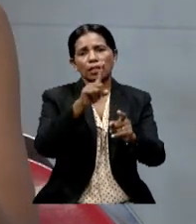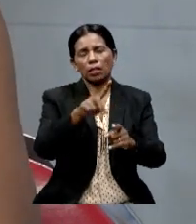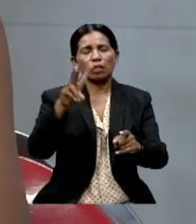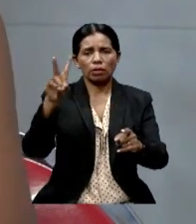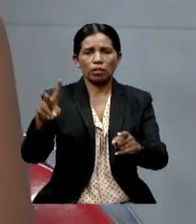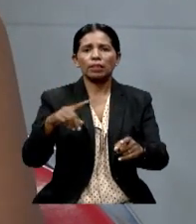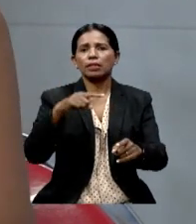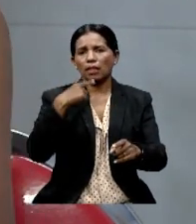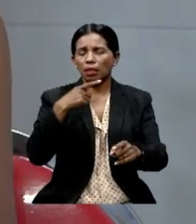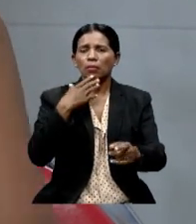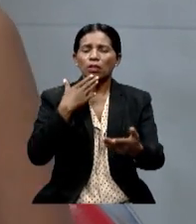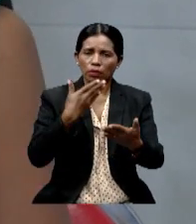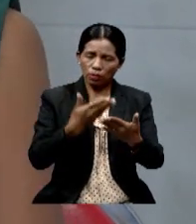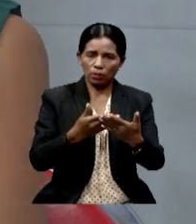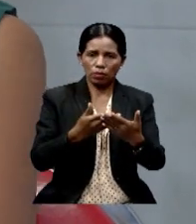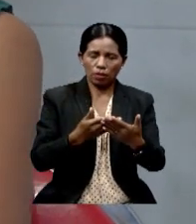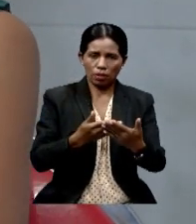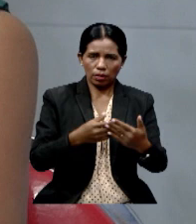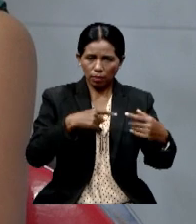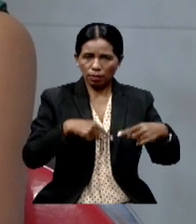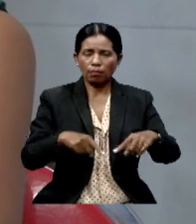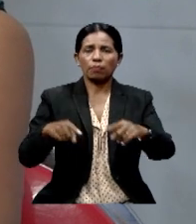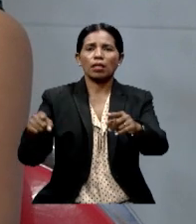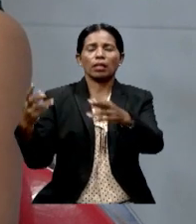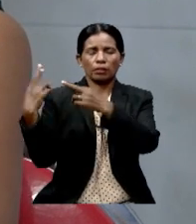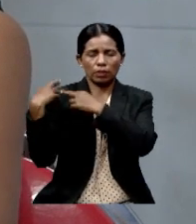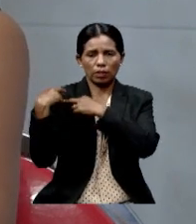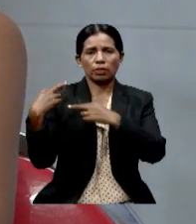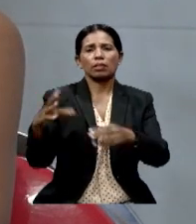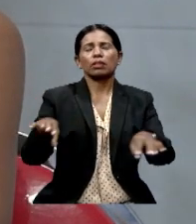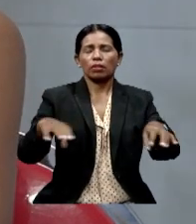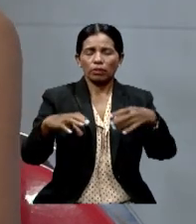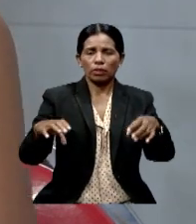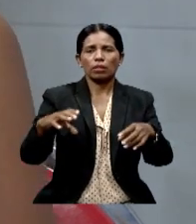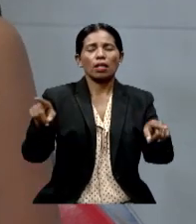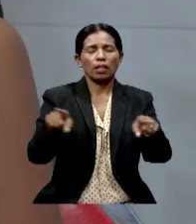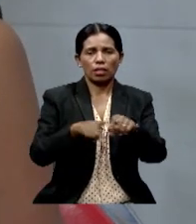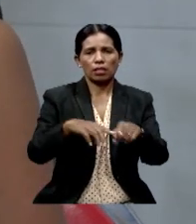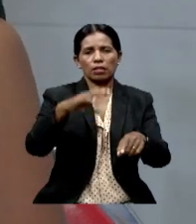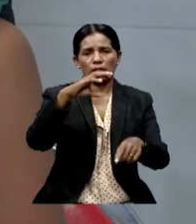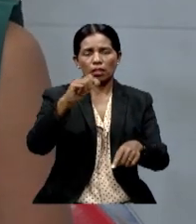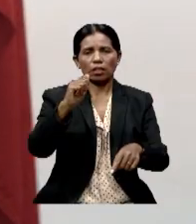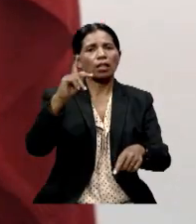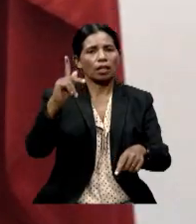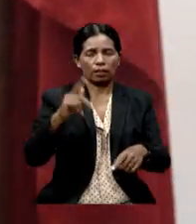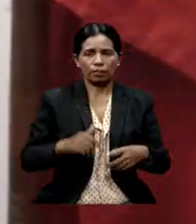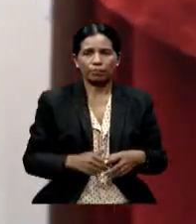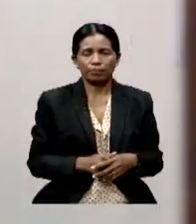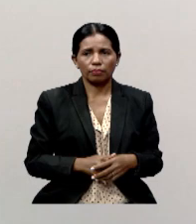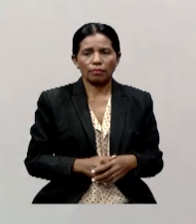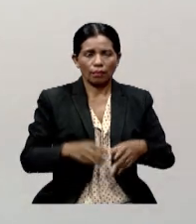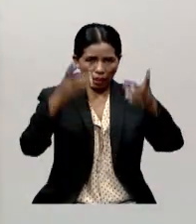na be mak dia liu atu asumi cargo ka mandato hanesan komisaro de korupsa.